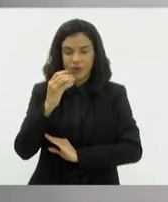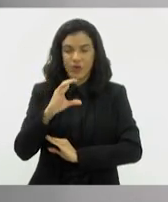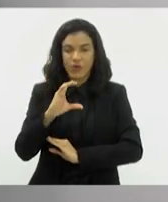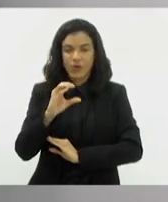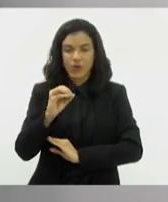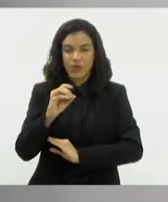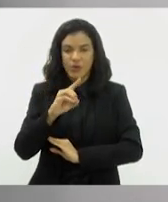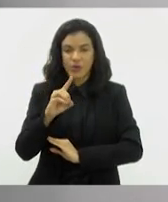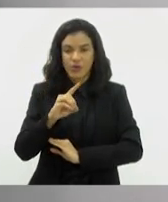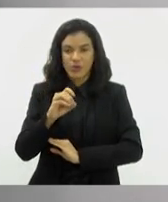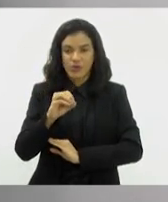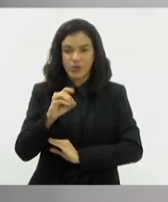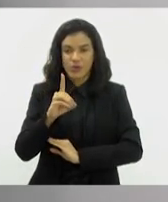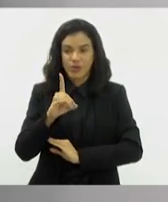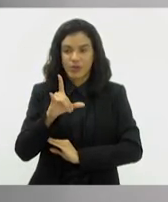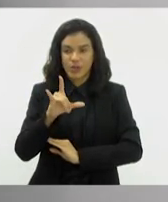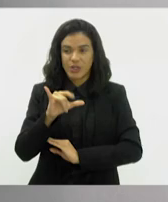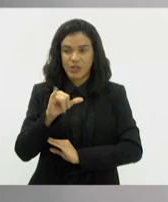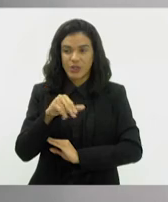Cozzolino, é